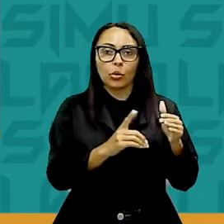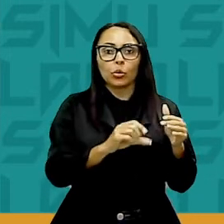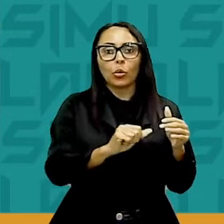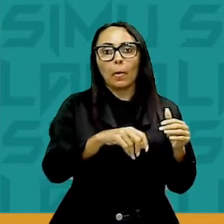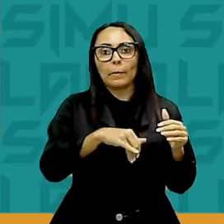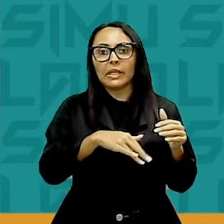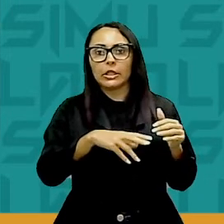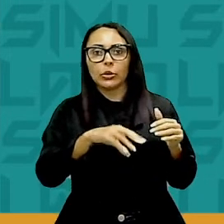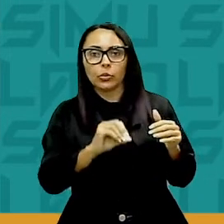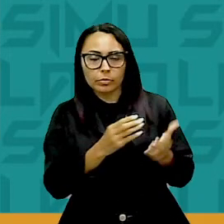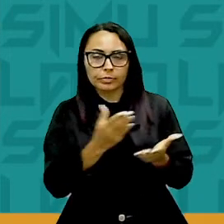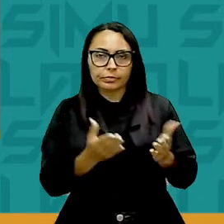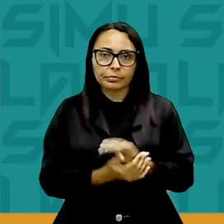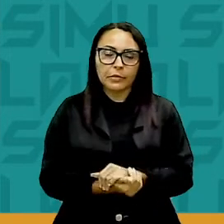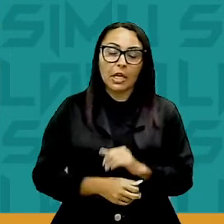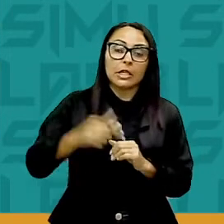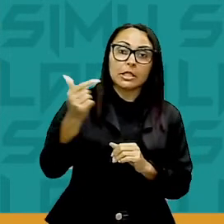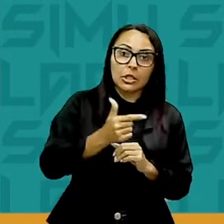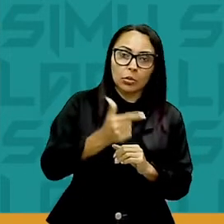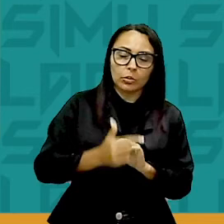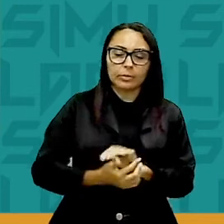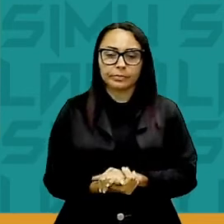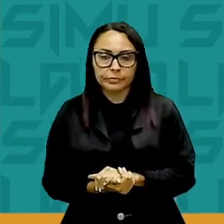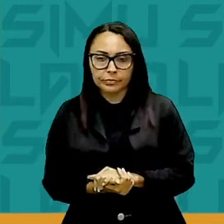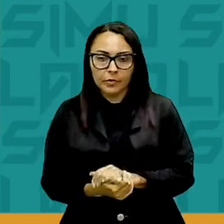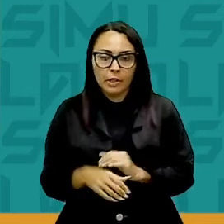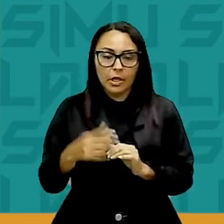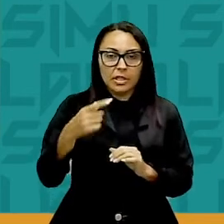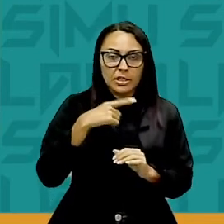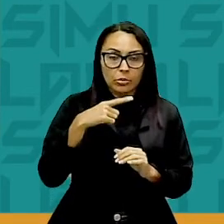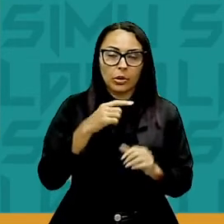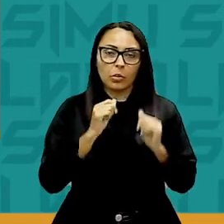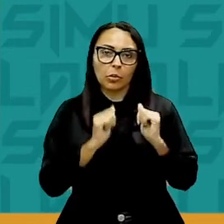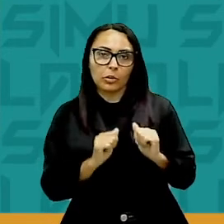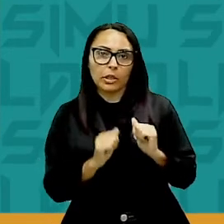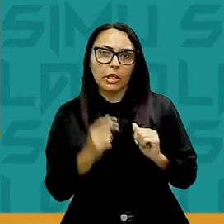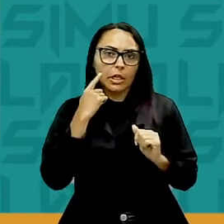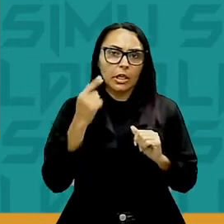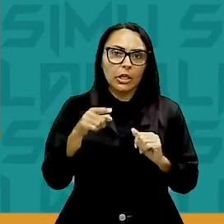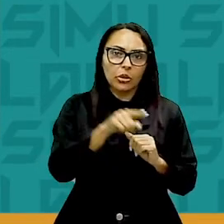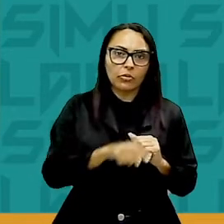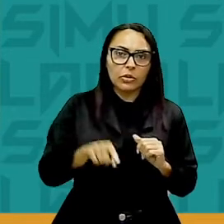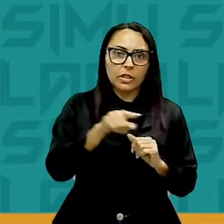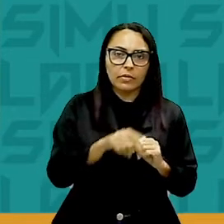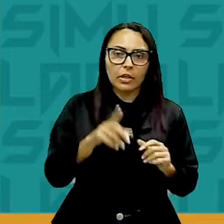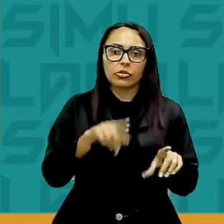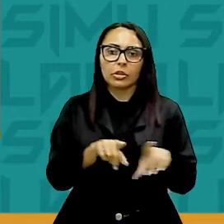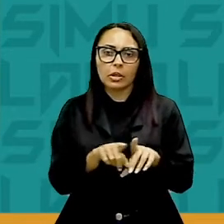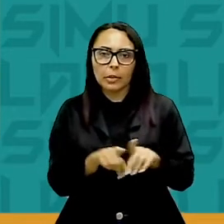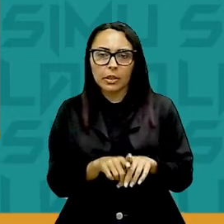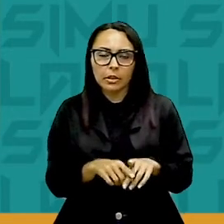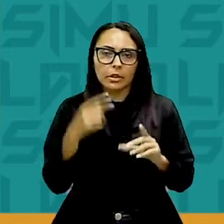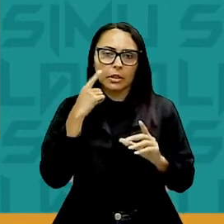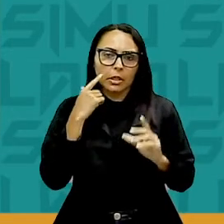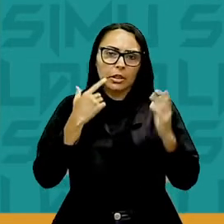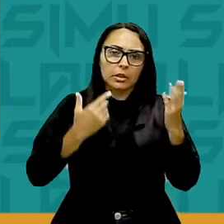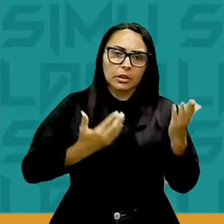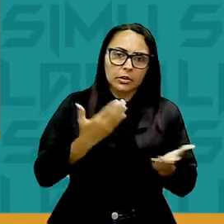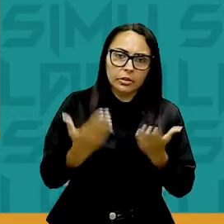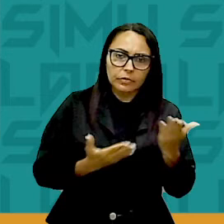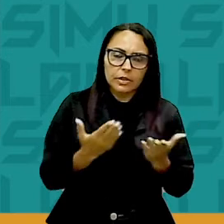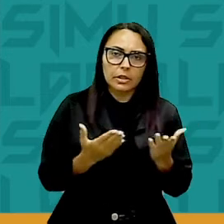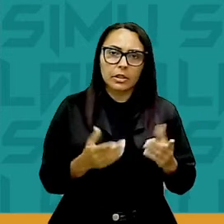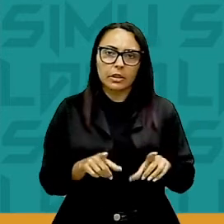domínio, certo? Segunda coisa, se eu tenho poder e você vai agir, e aquele que está